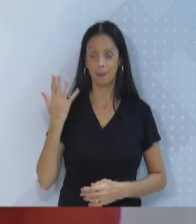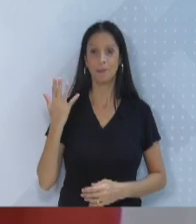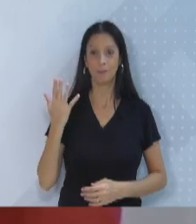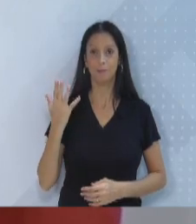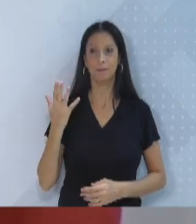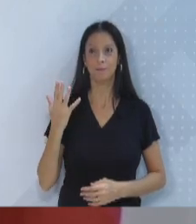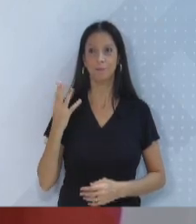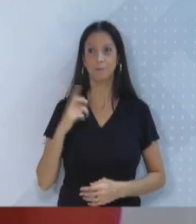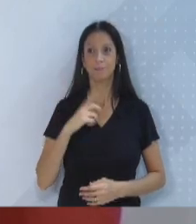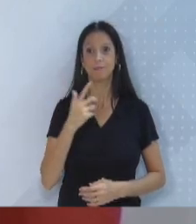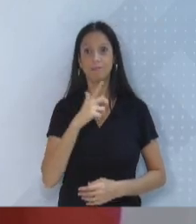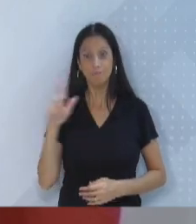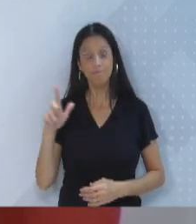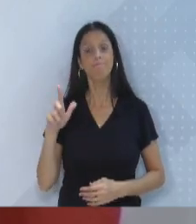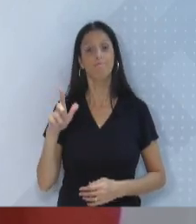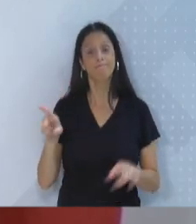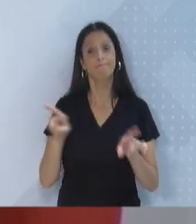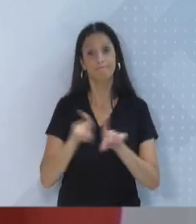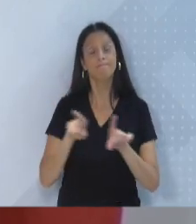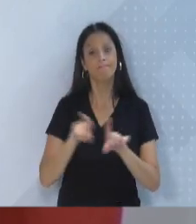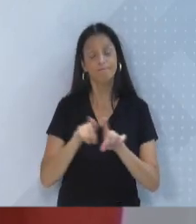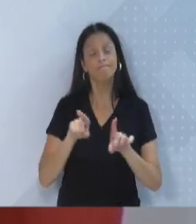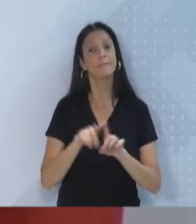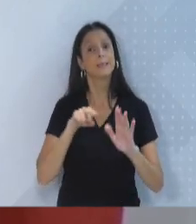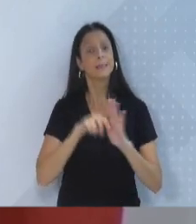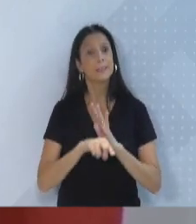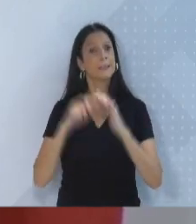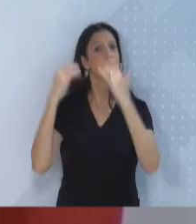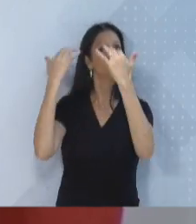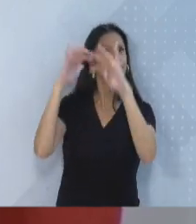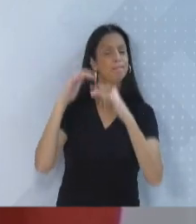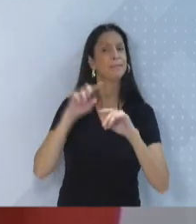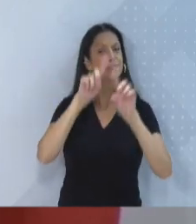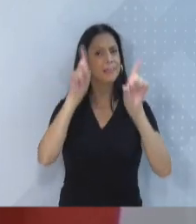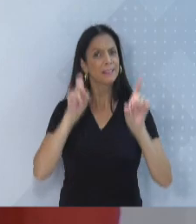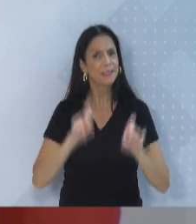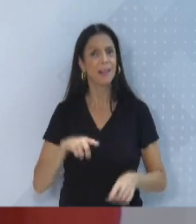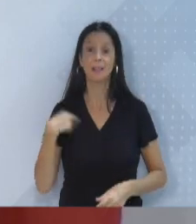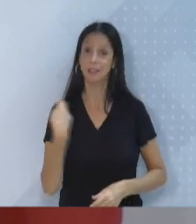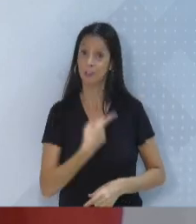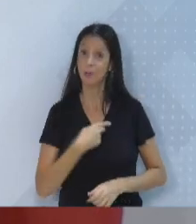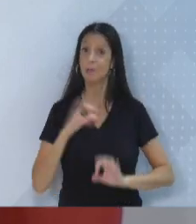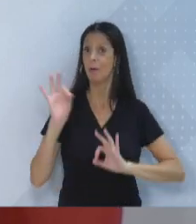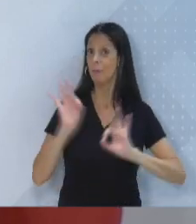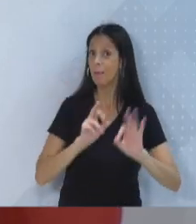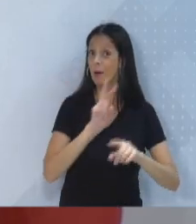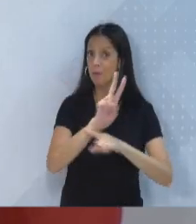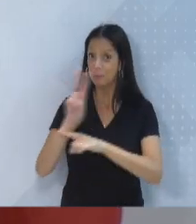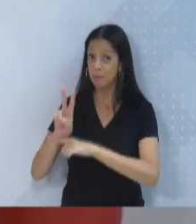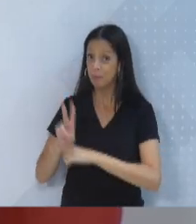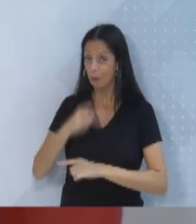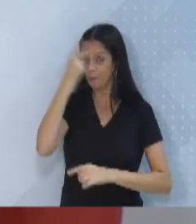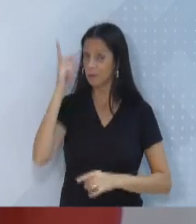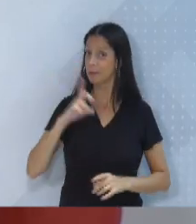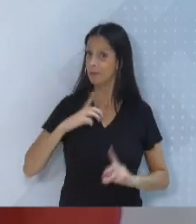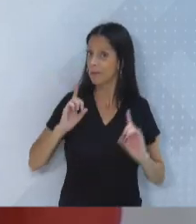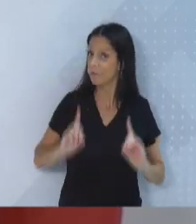fica um outro questionamento. Estamos preparados para proteger as nossas crianças com